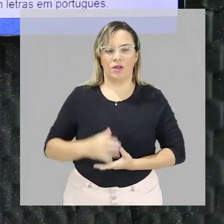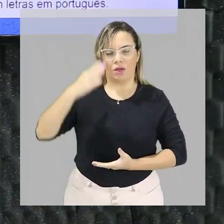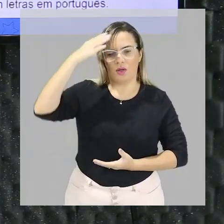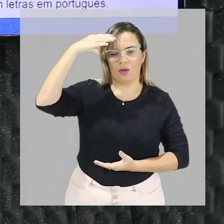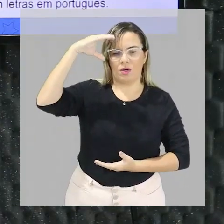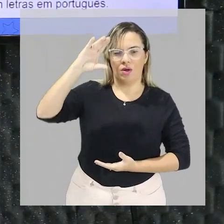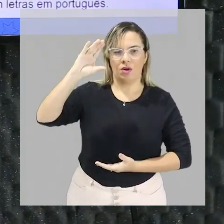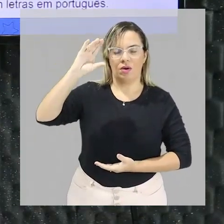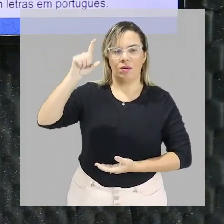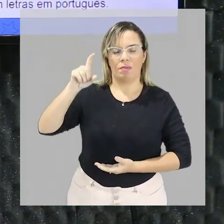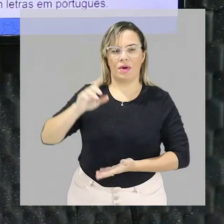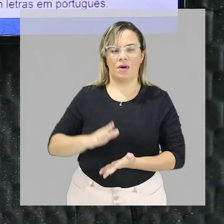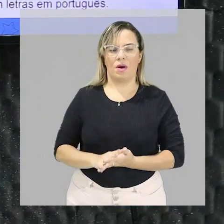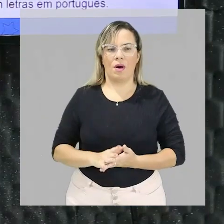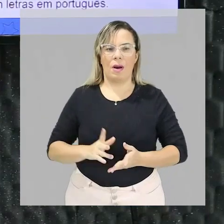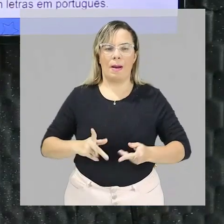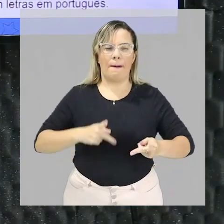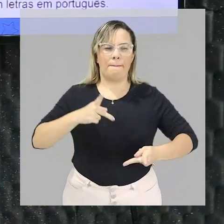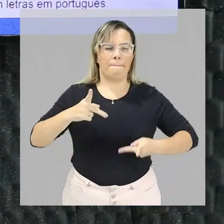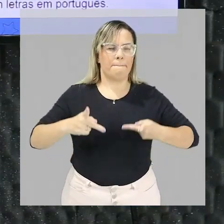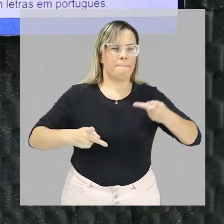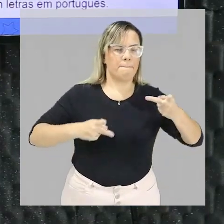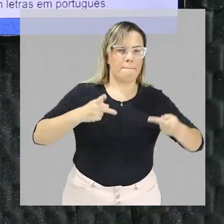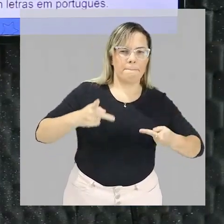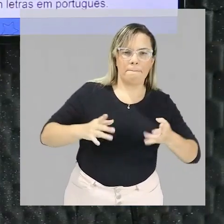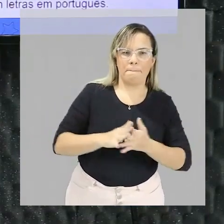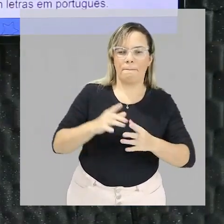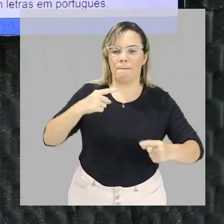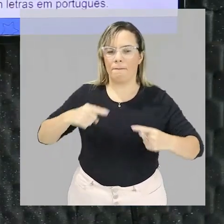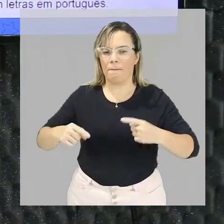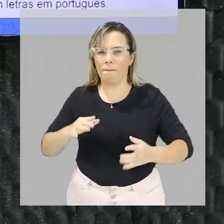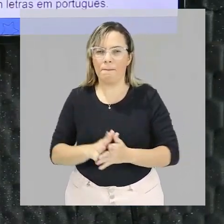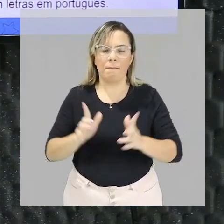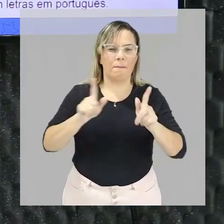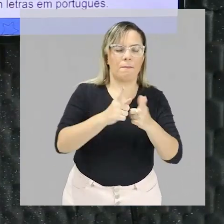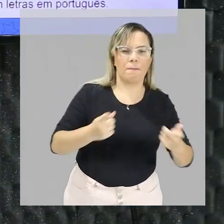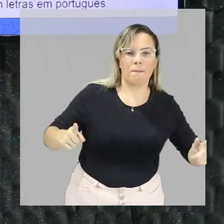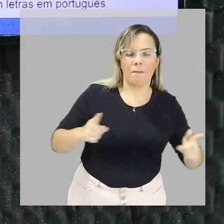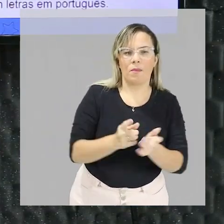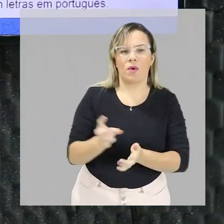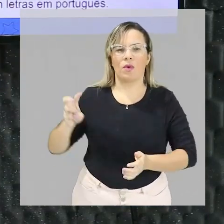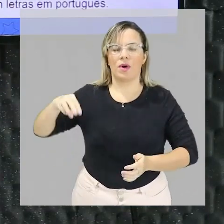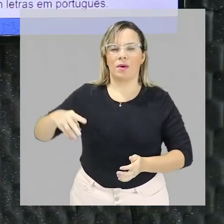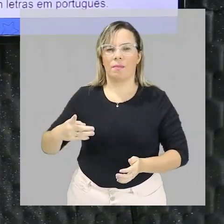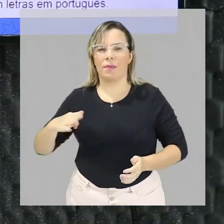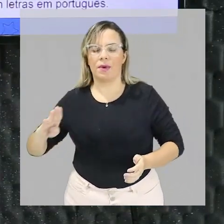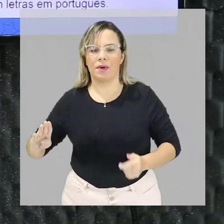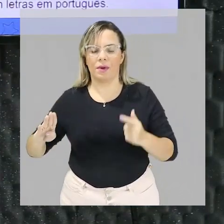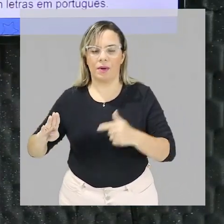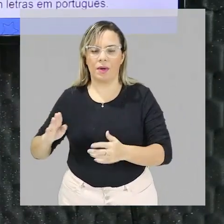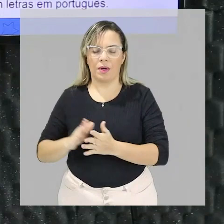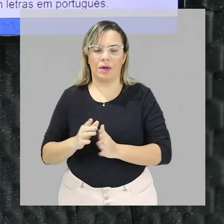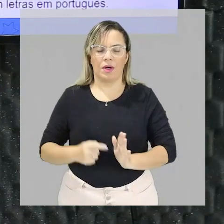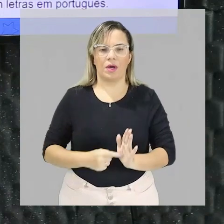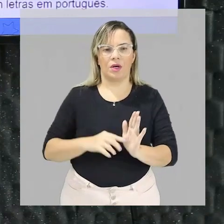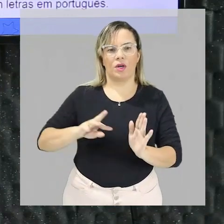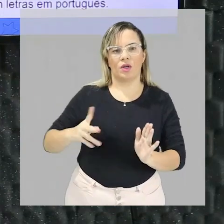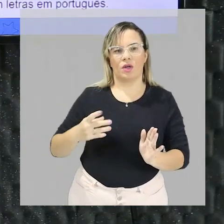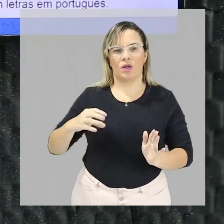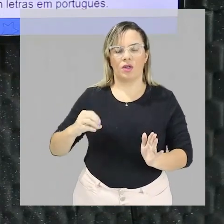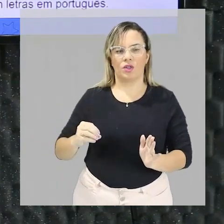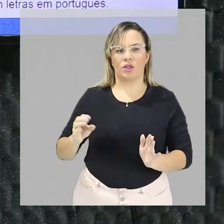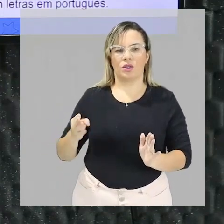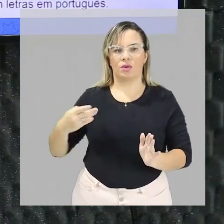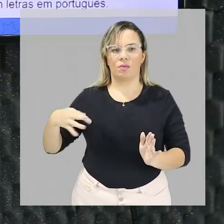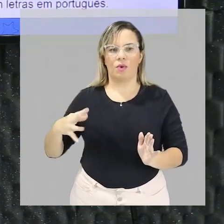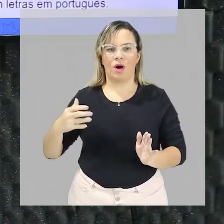cultural. Quando você fala da música popular brasileira e que você coloca aqui Chico Buarque,